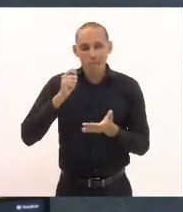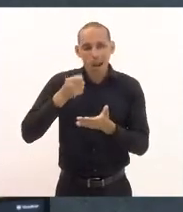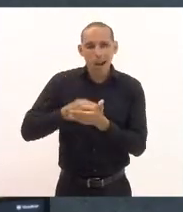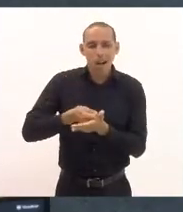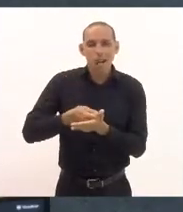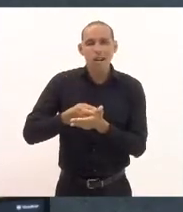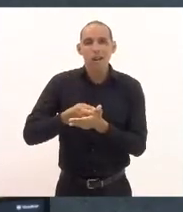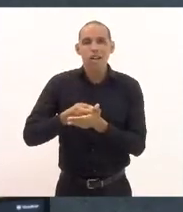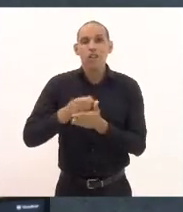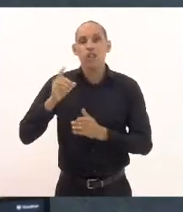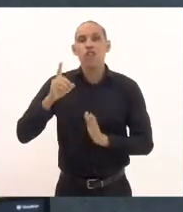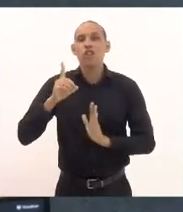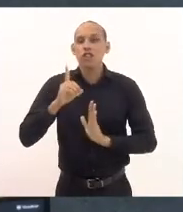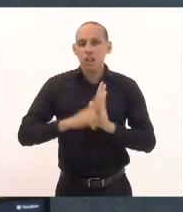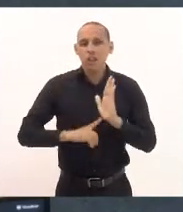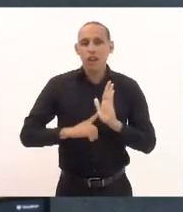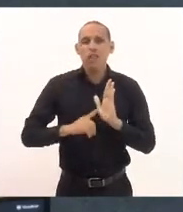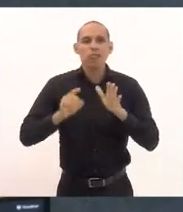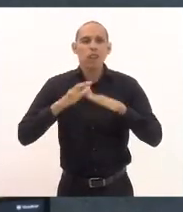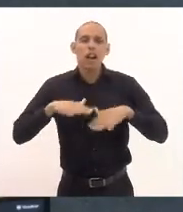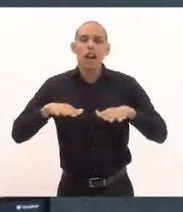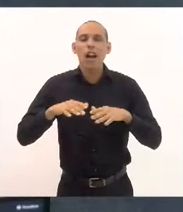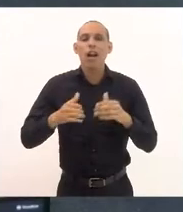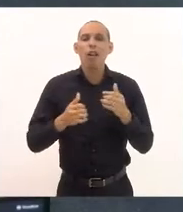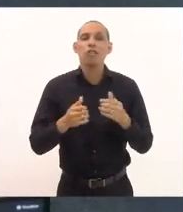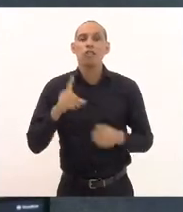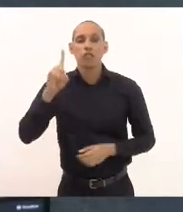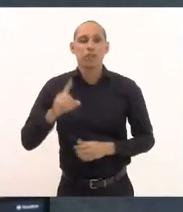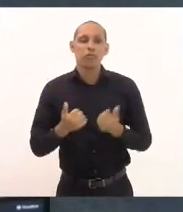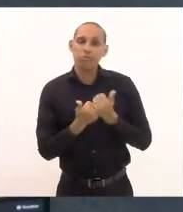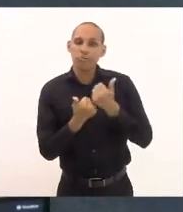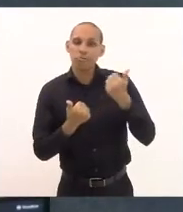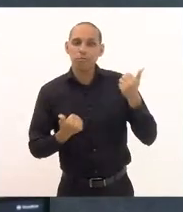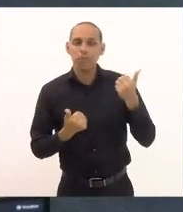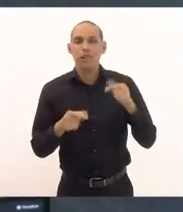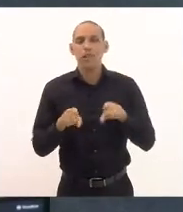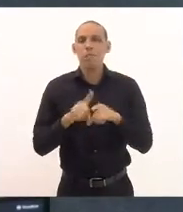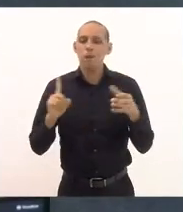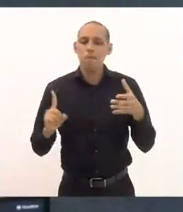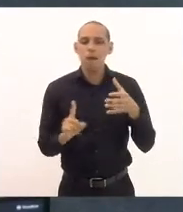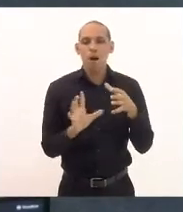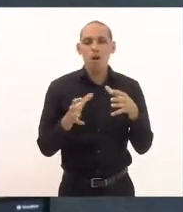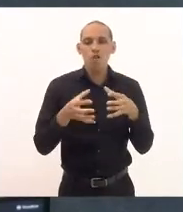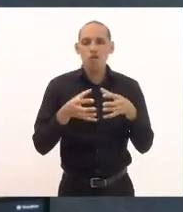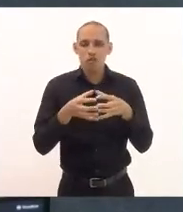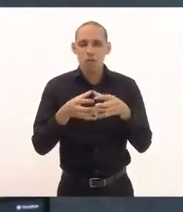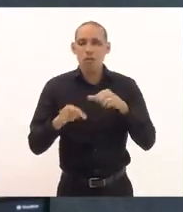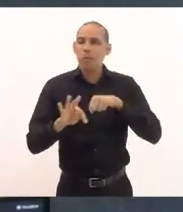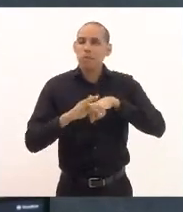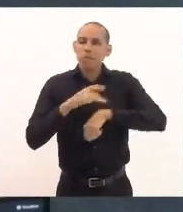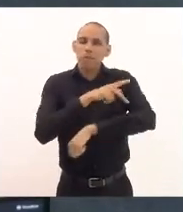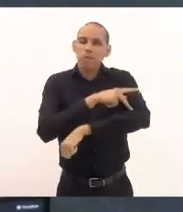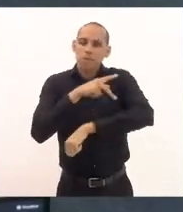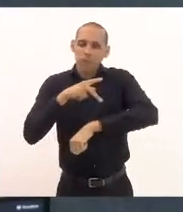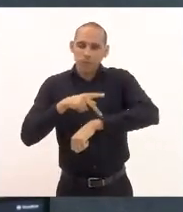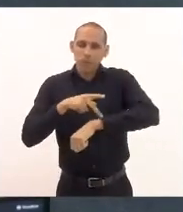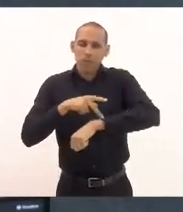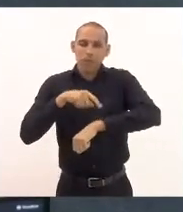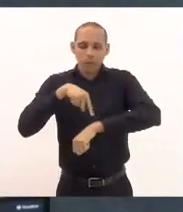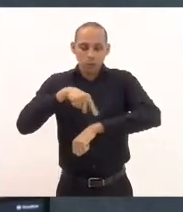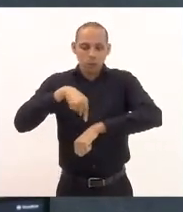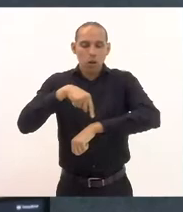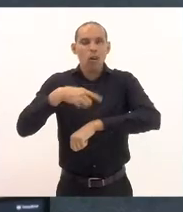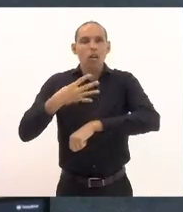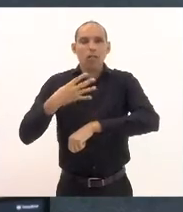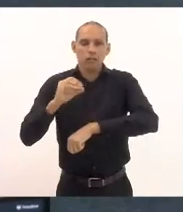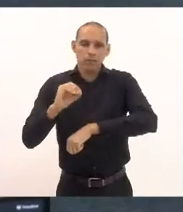gerais dos diretores adjuntos e membros da equipe técnico-pedagógica para 40 horas.